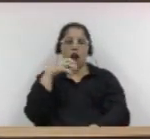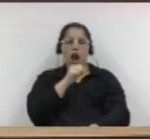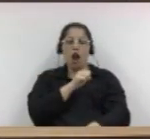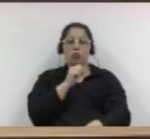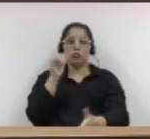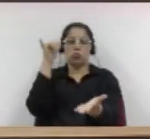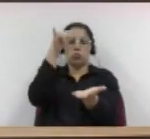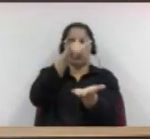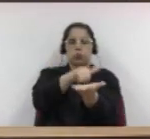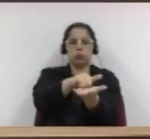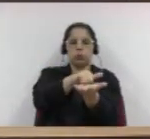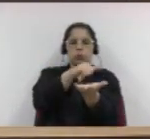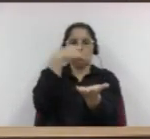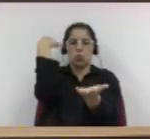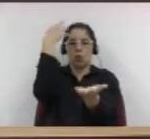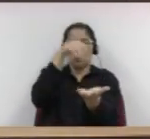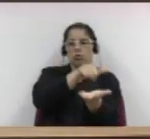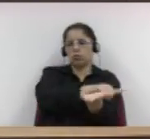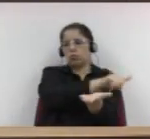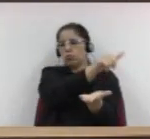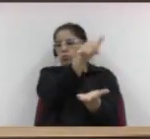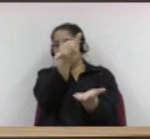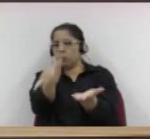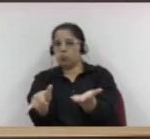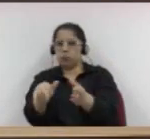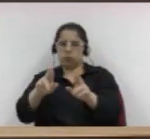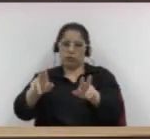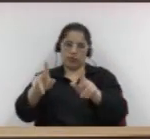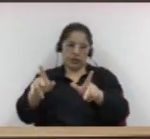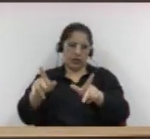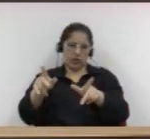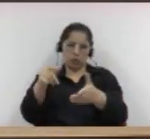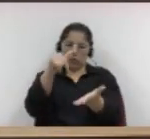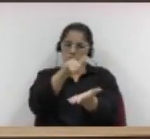algum lugar. E hoje, os aviões que estão